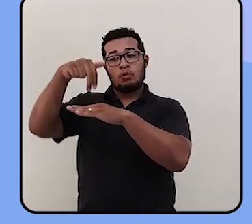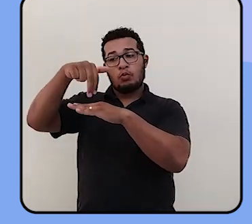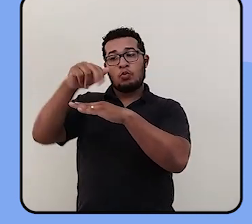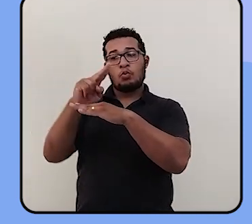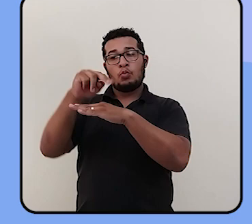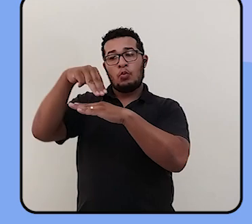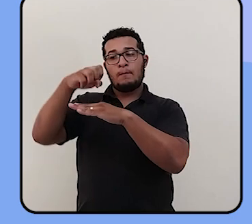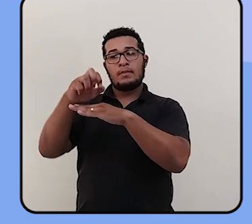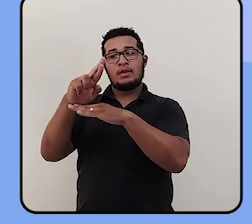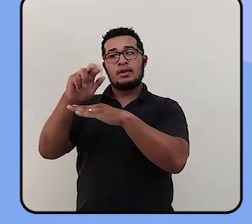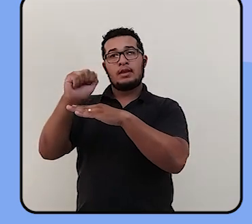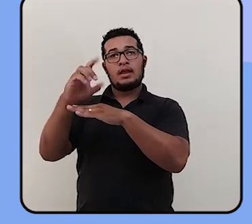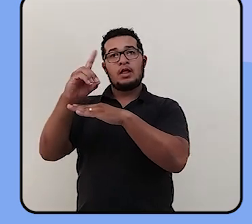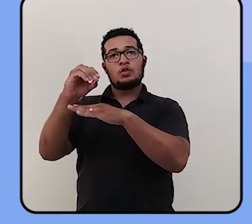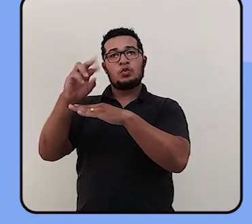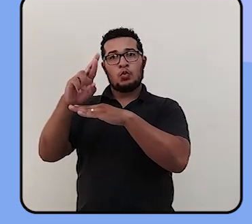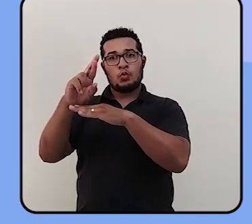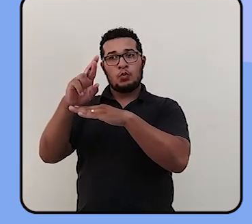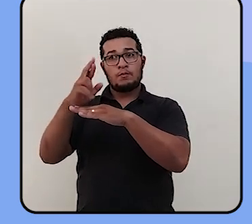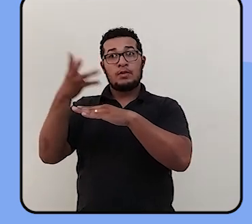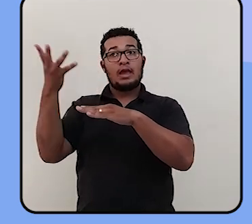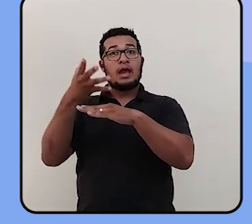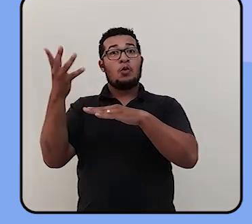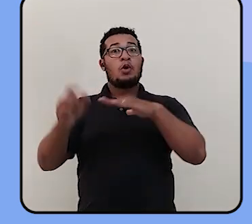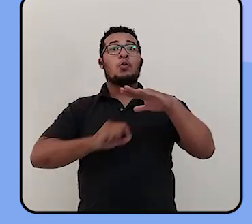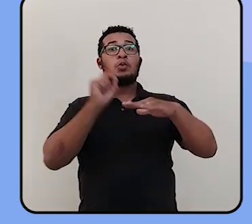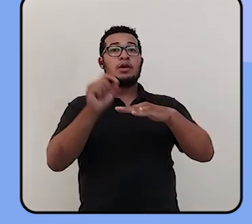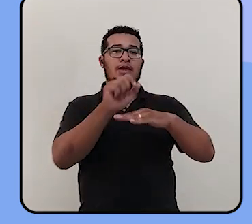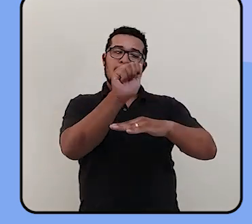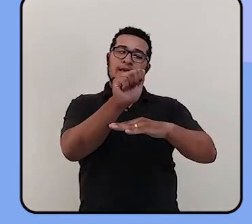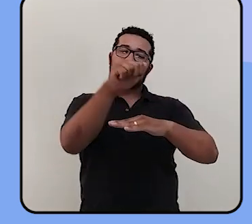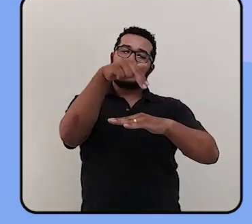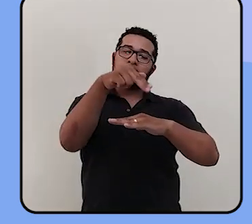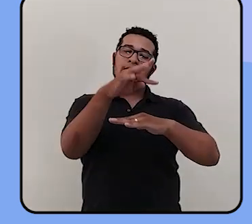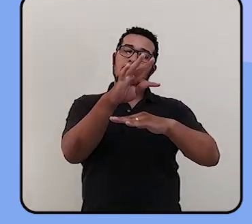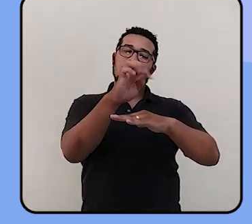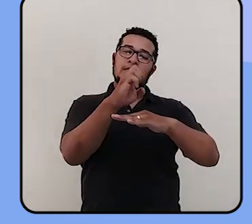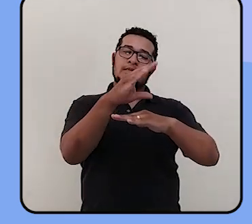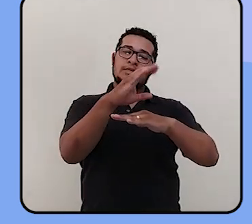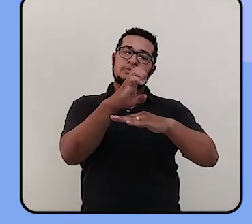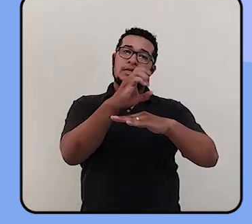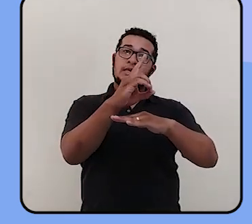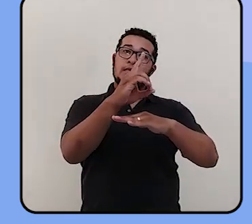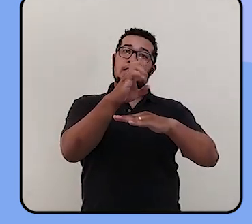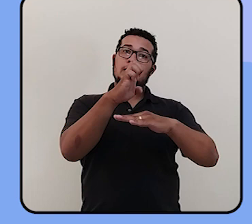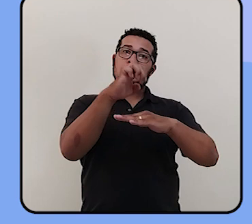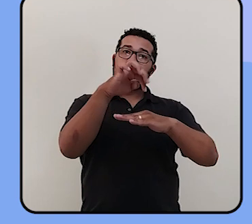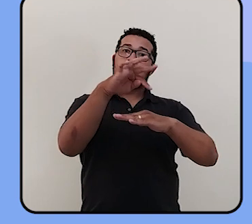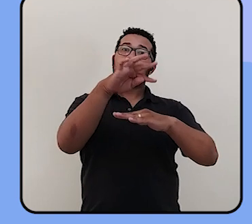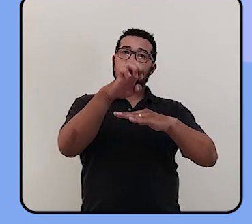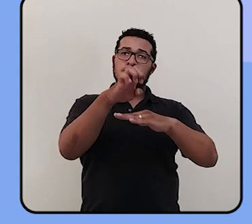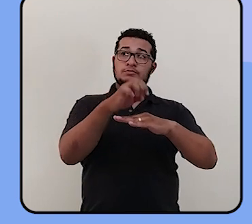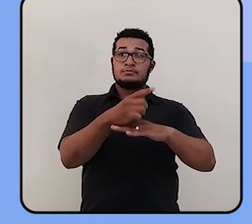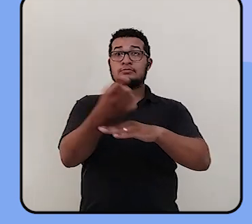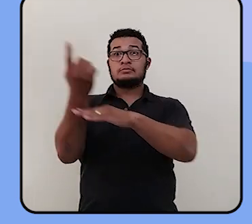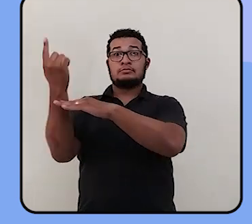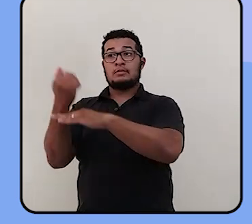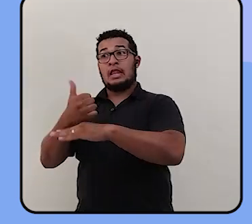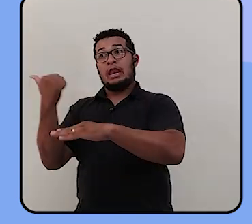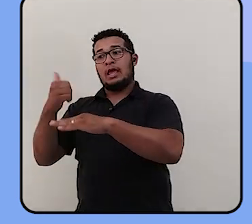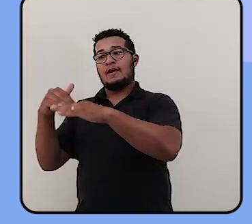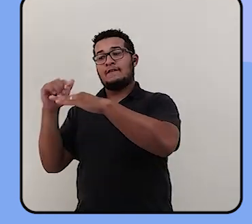numerador. Aqui na razão, ele vai se chamar antecedente. Lá na fração, o número que ficava embaixo